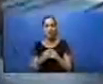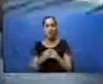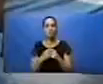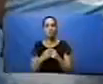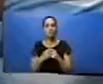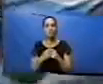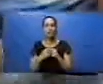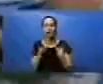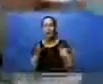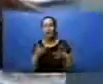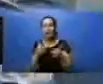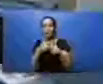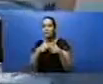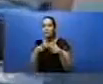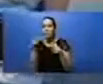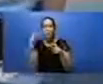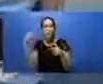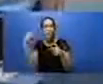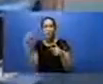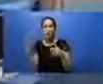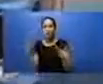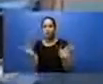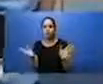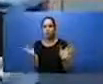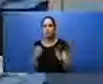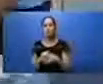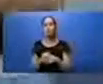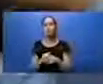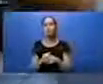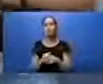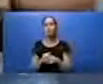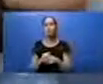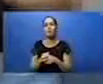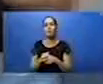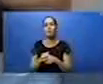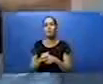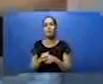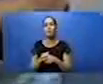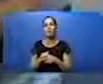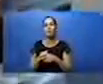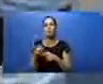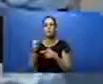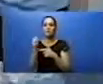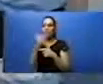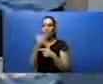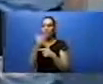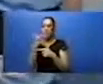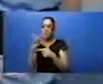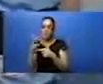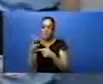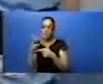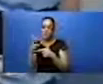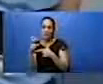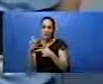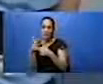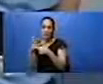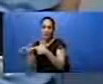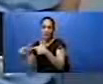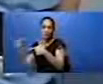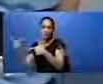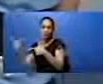Gente, divide normal. 15 dividido por 2, não dá para divisão exata. Coloca em